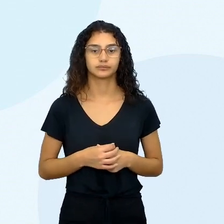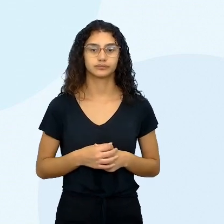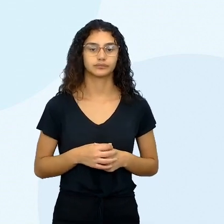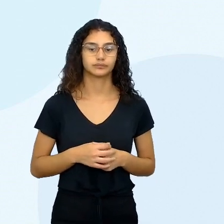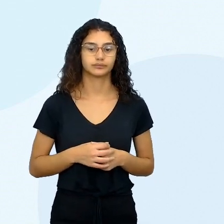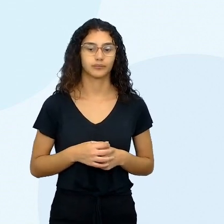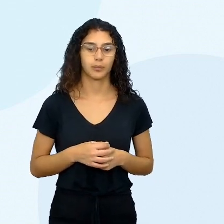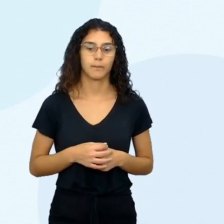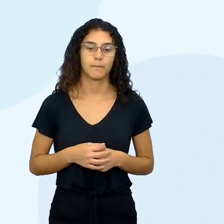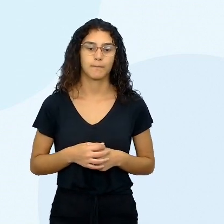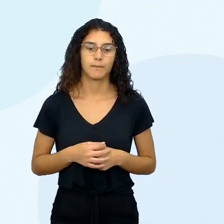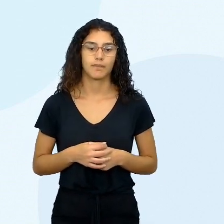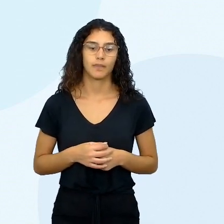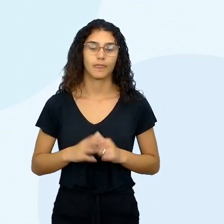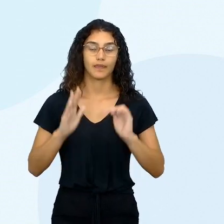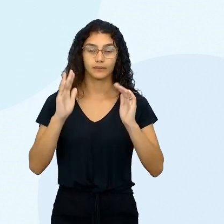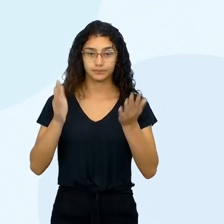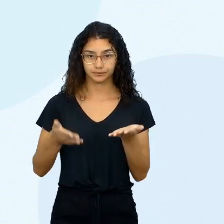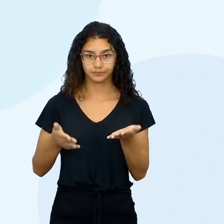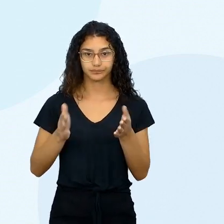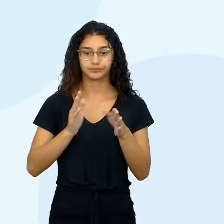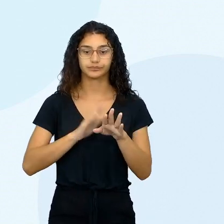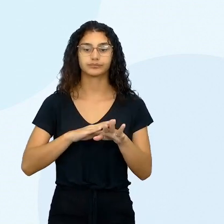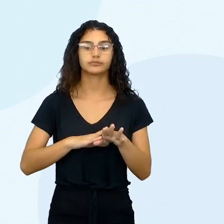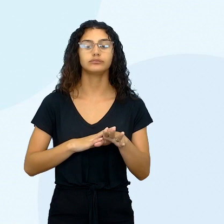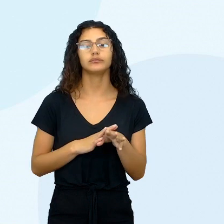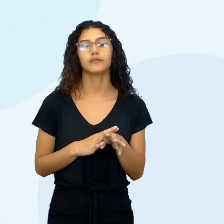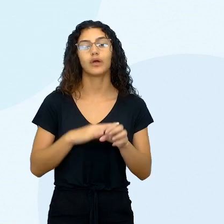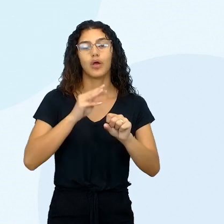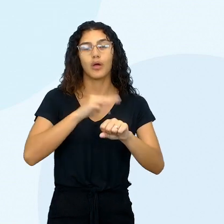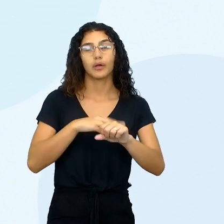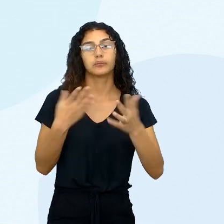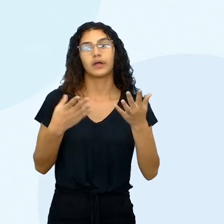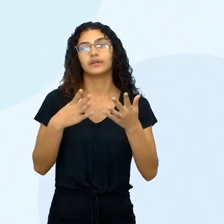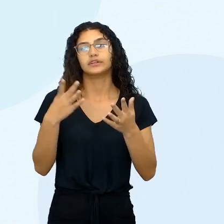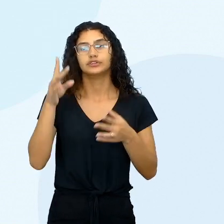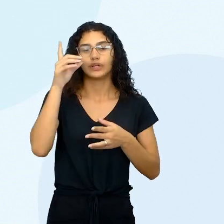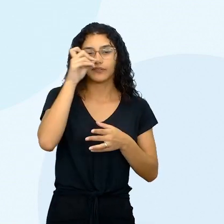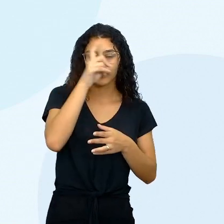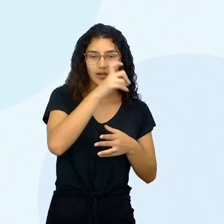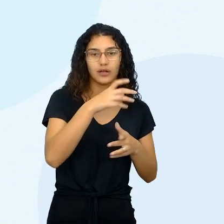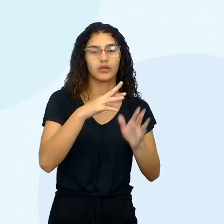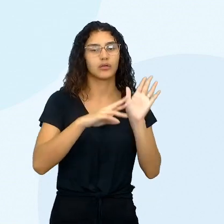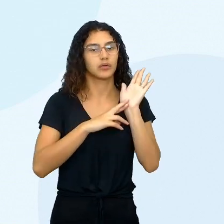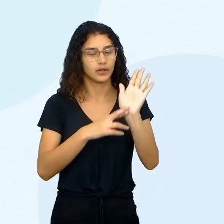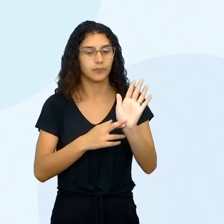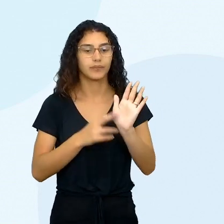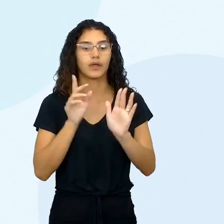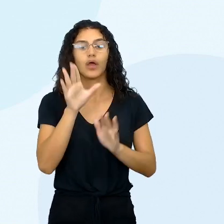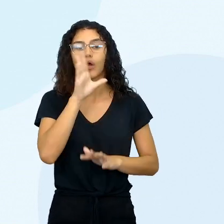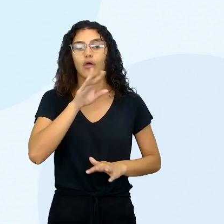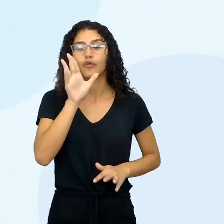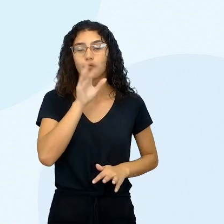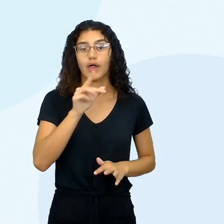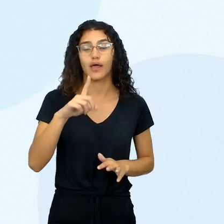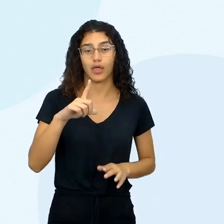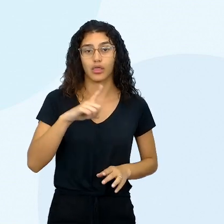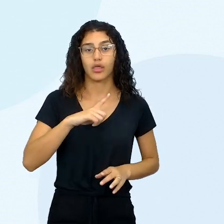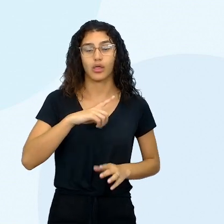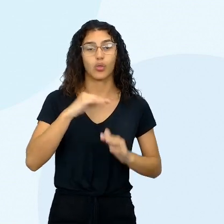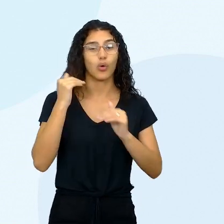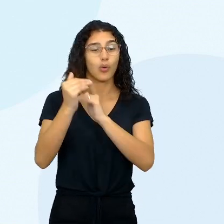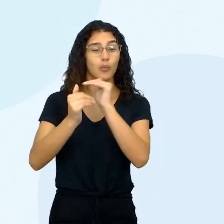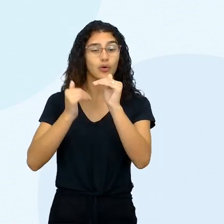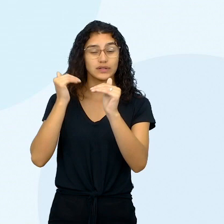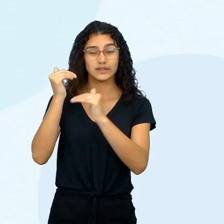Agora, gente, eu vou entrar numa parte mais dura, vamos dizer assim, da minha apresentação, que é o que falar mesmo um pouquinho dos